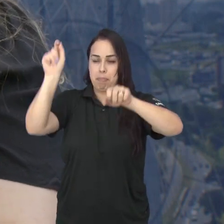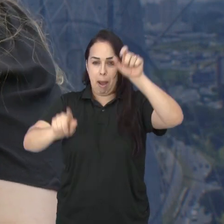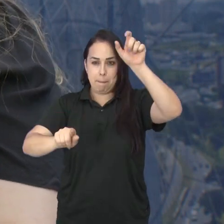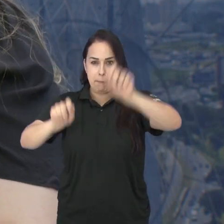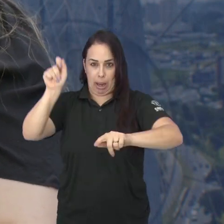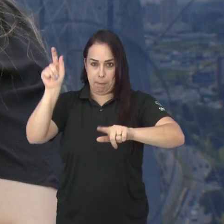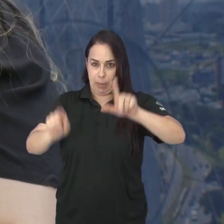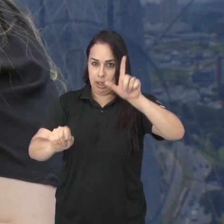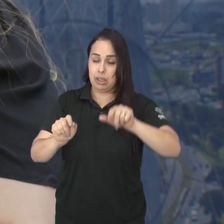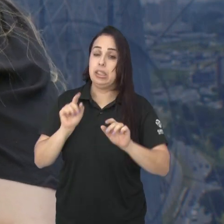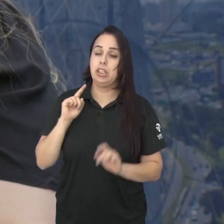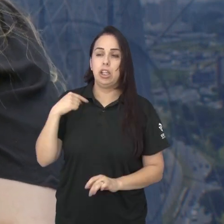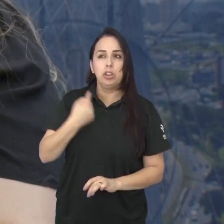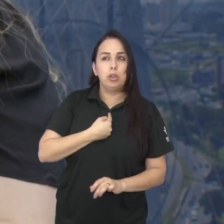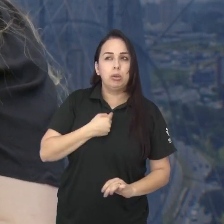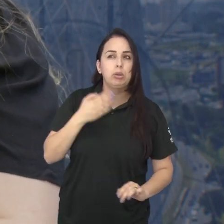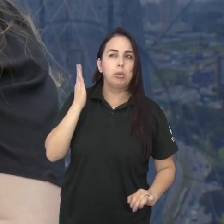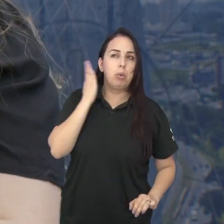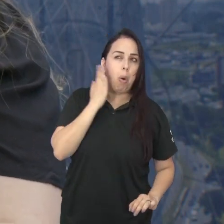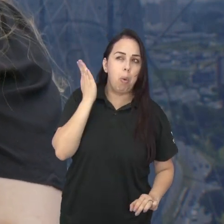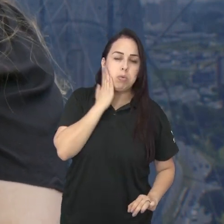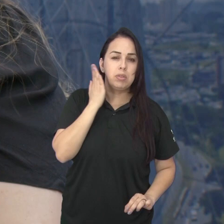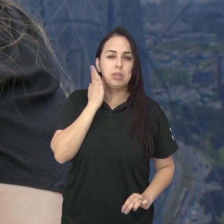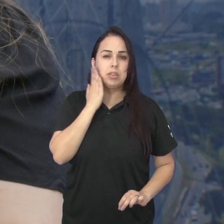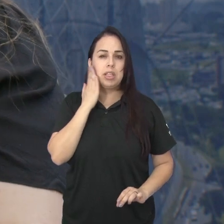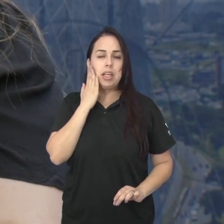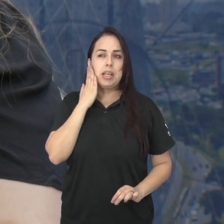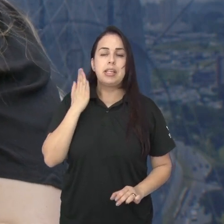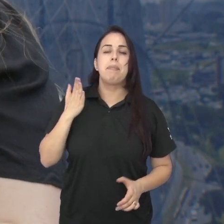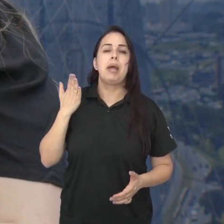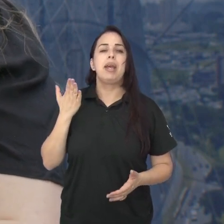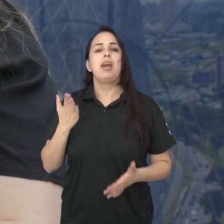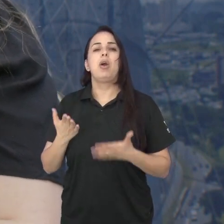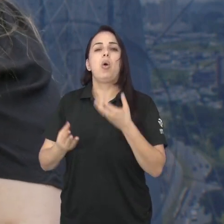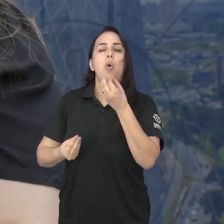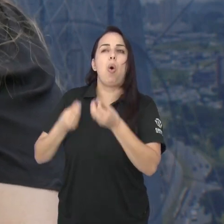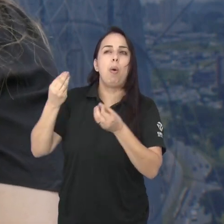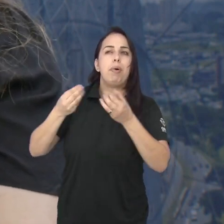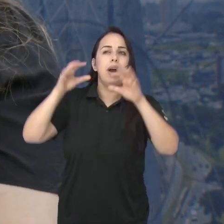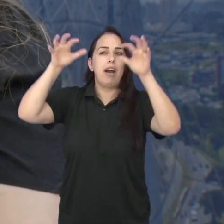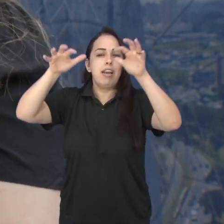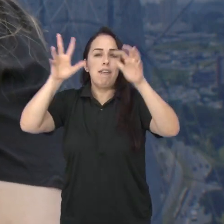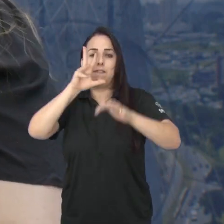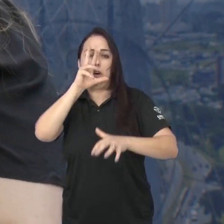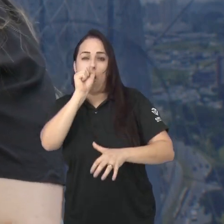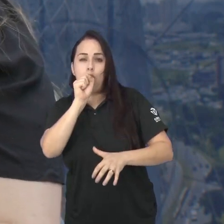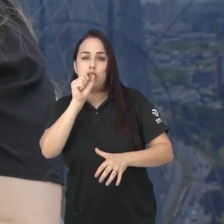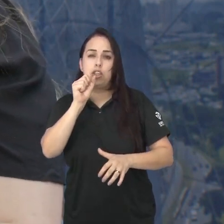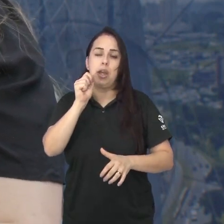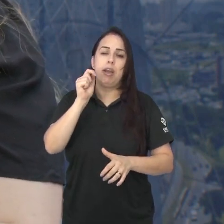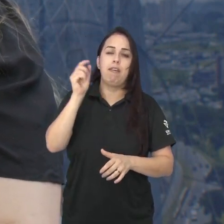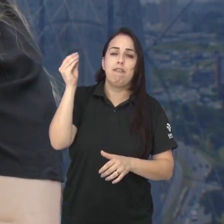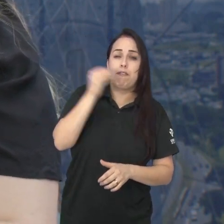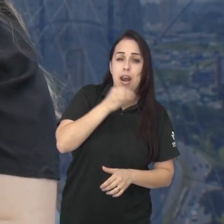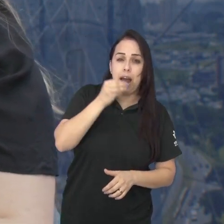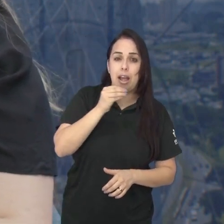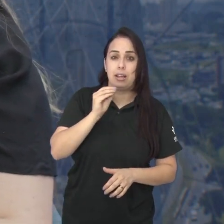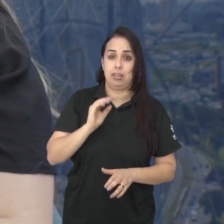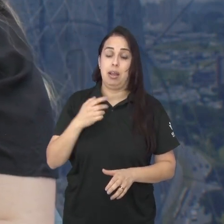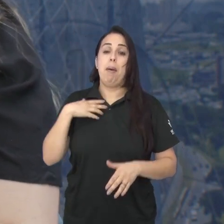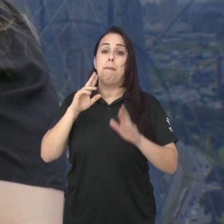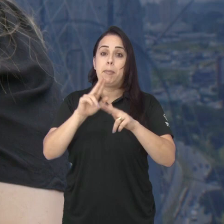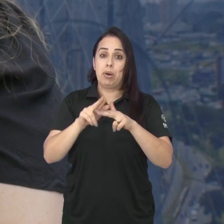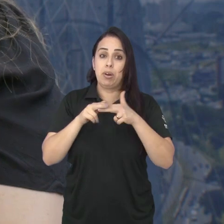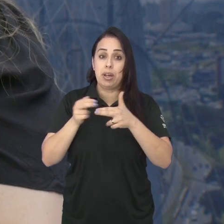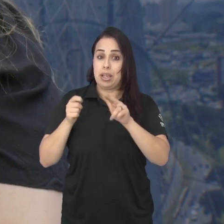com ele, a gente consegue ver a intensidade com que a chuva vai cair na região. Então, esse tipo de investimento